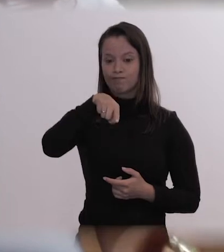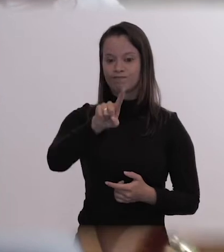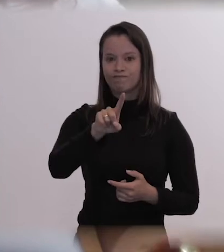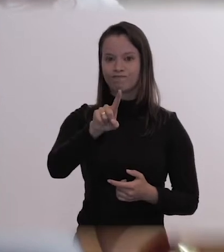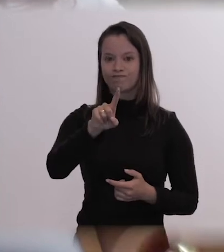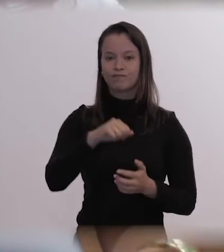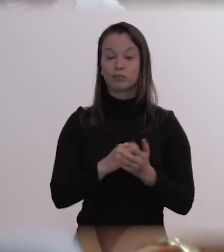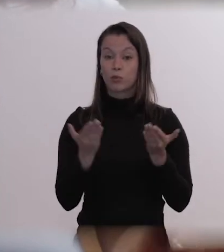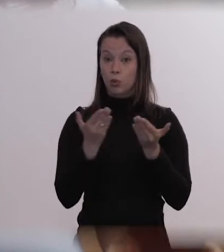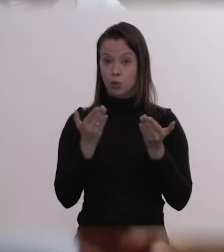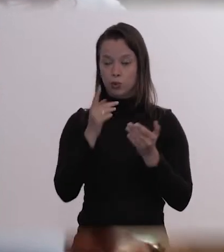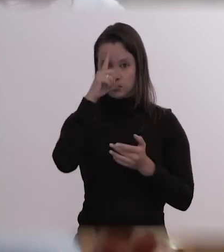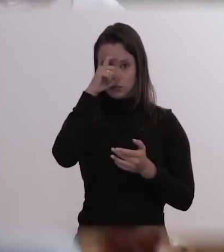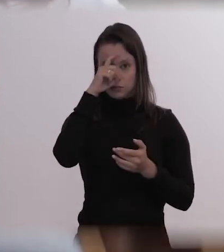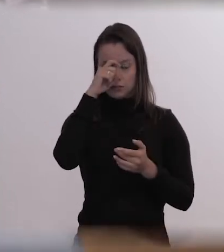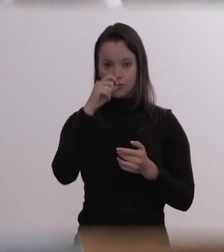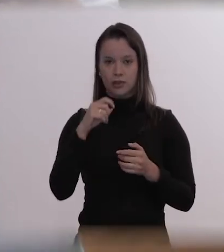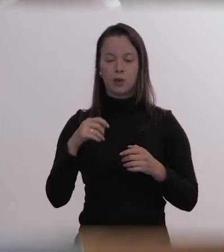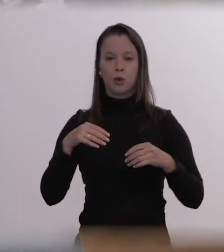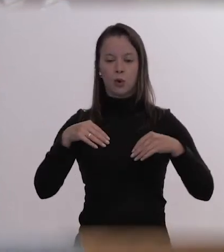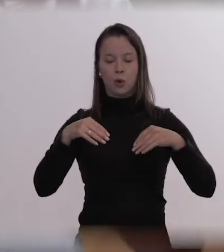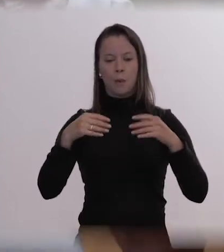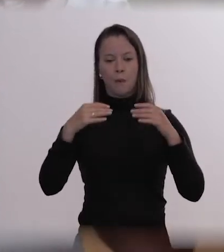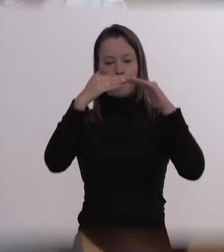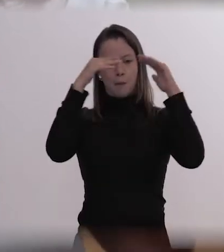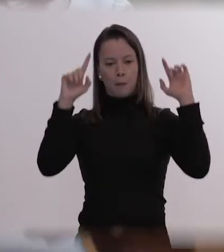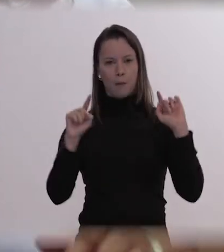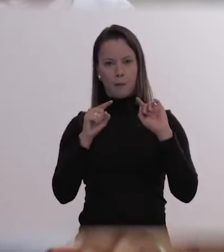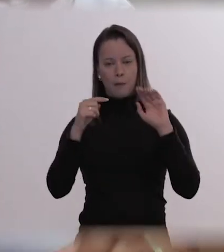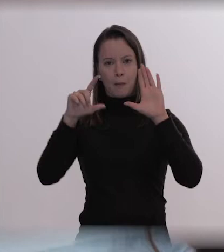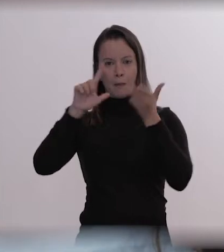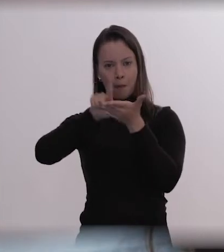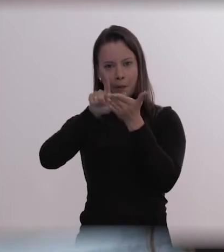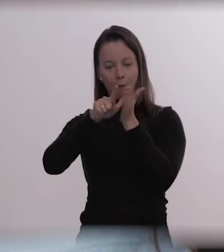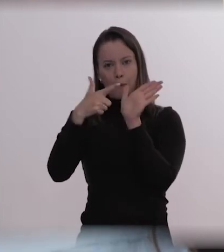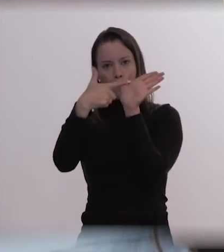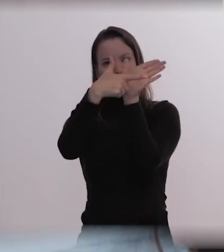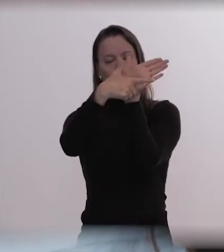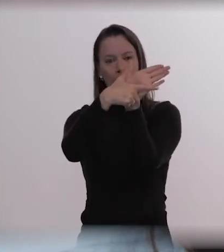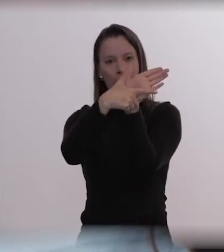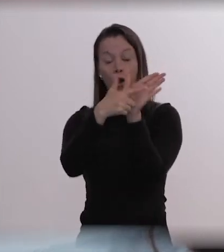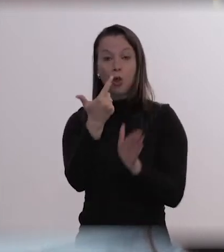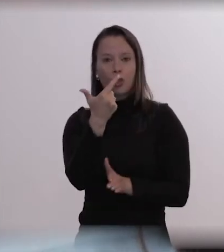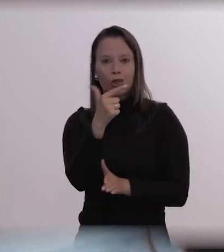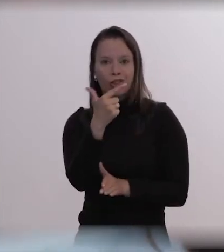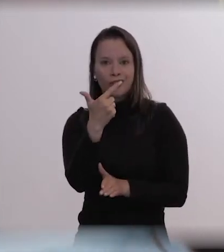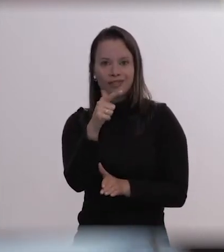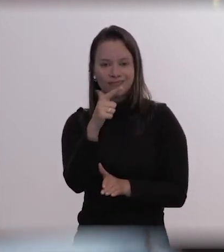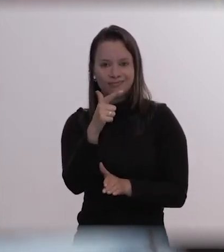é que o servidor hoje, ele nem usa mais aquelas plaquinhas que coloca-se a folha